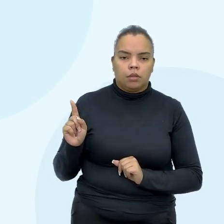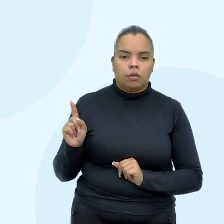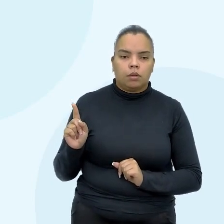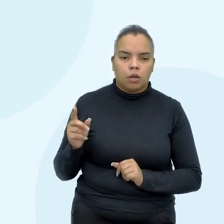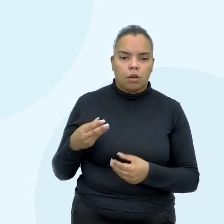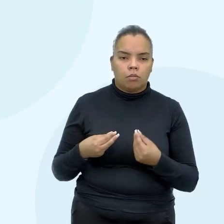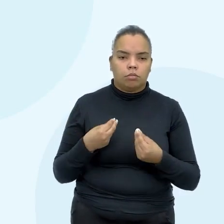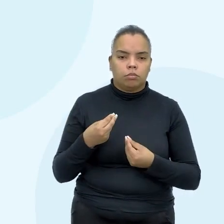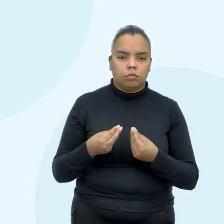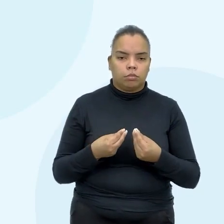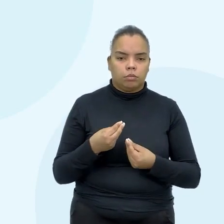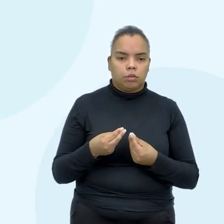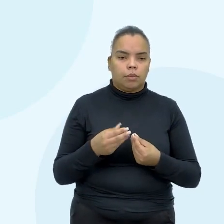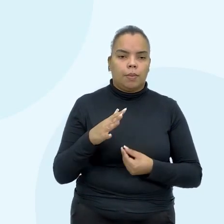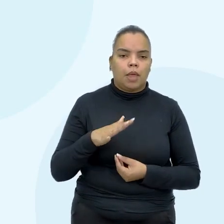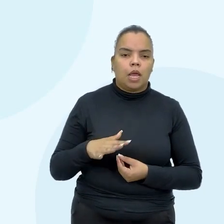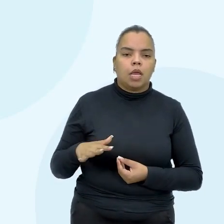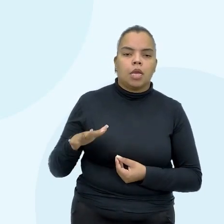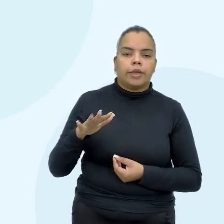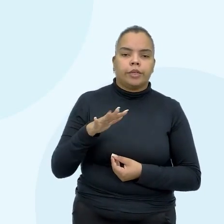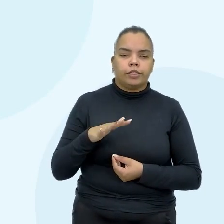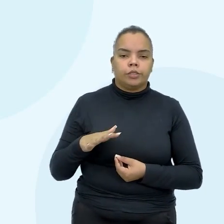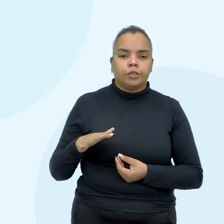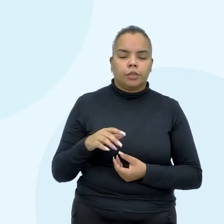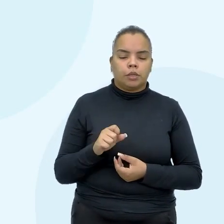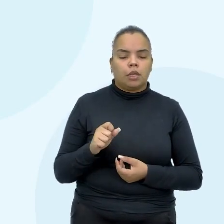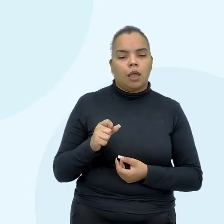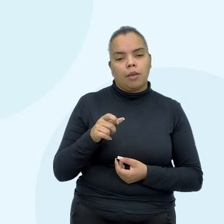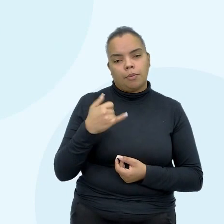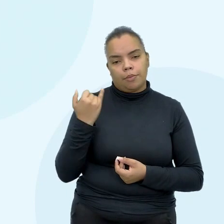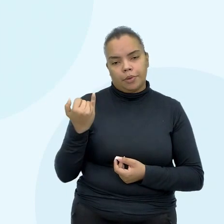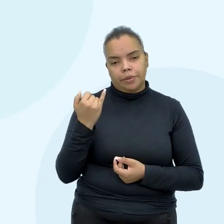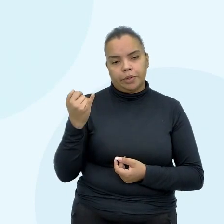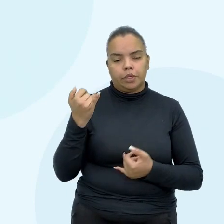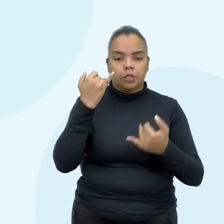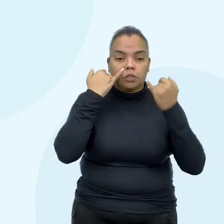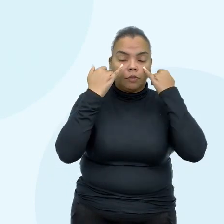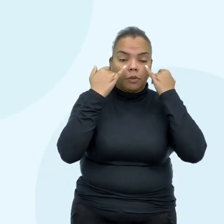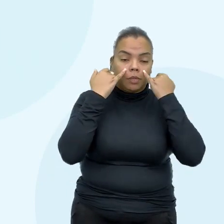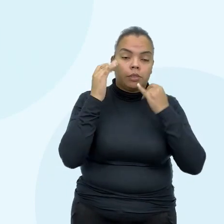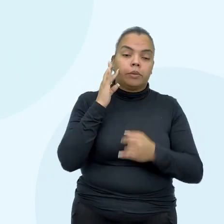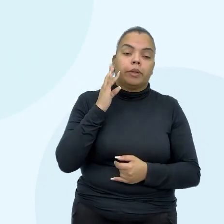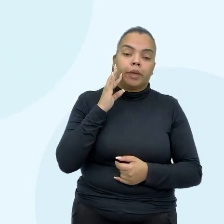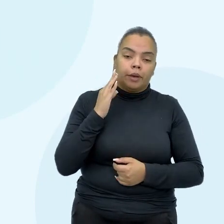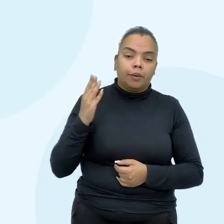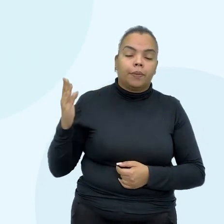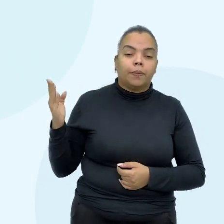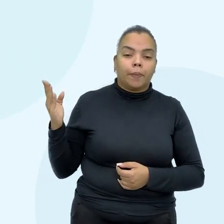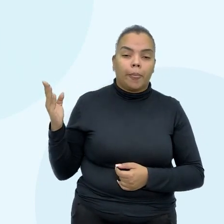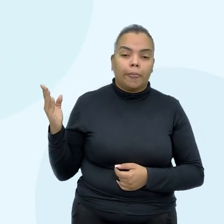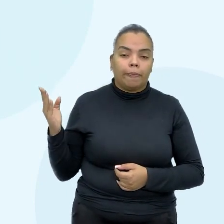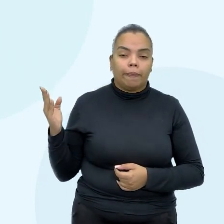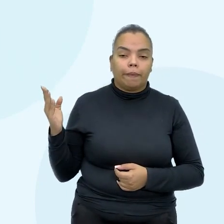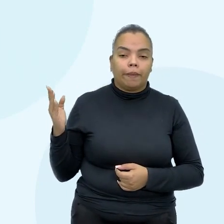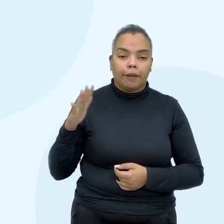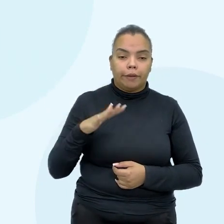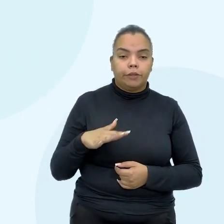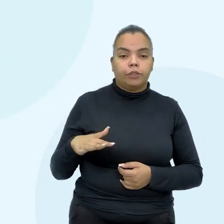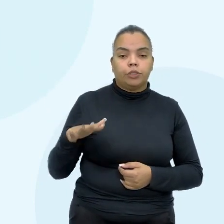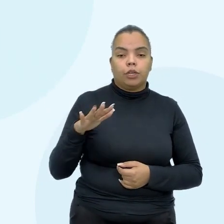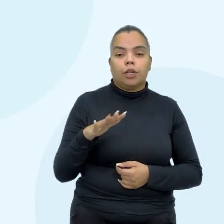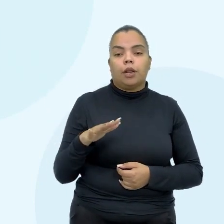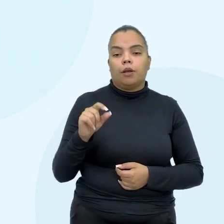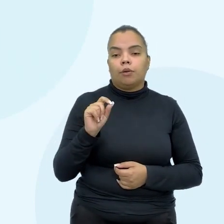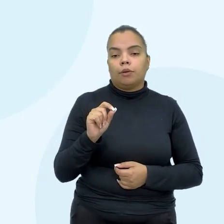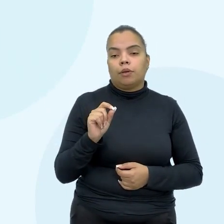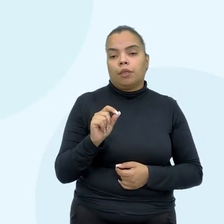Uma informaçãozinha que eu acho relevante, né? Porque é interessante, né? Que em geral os